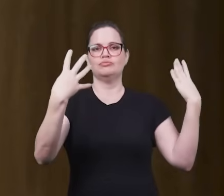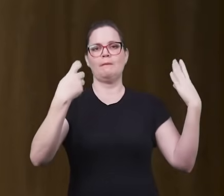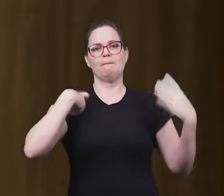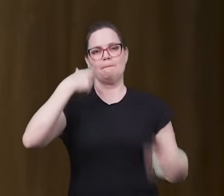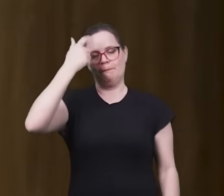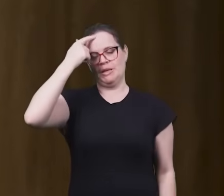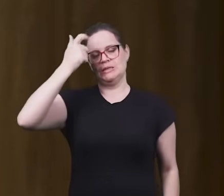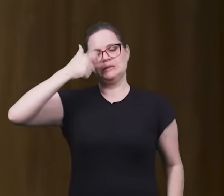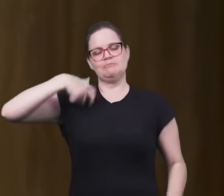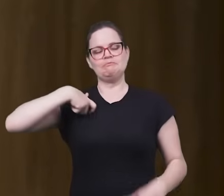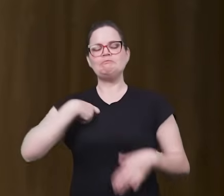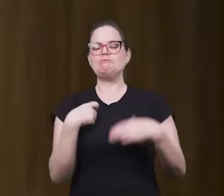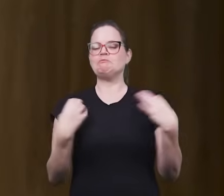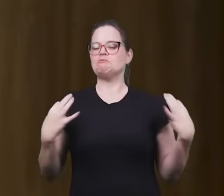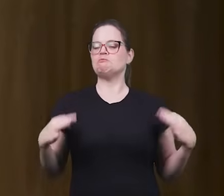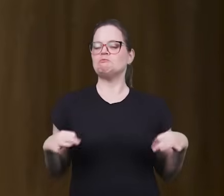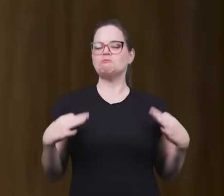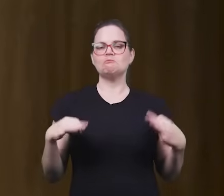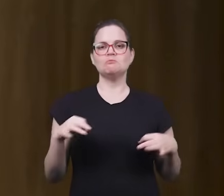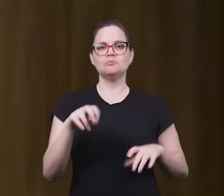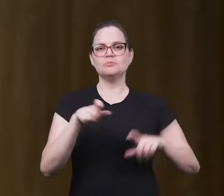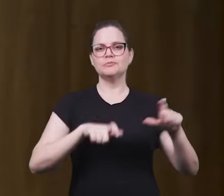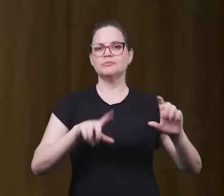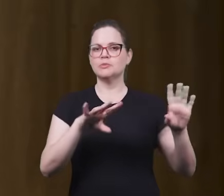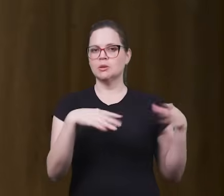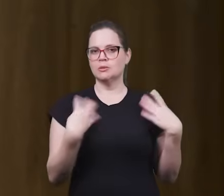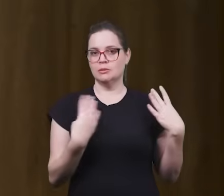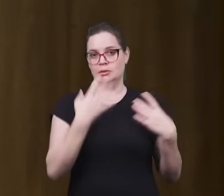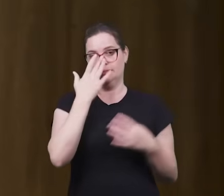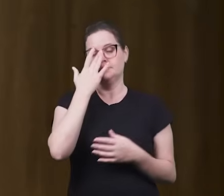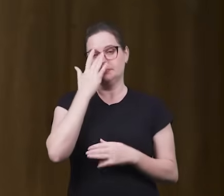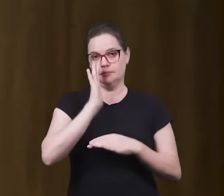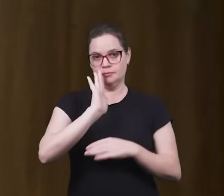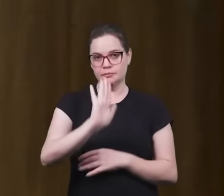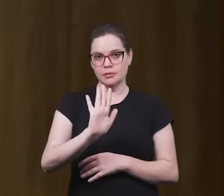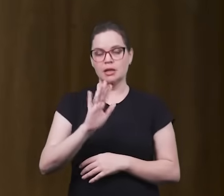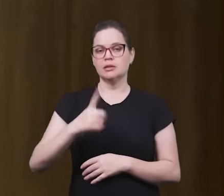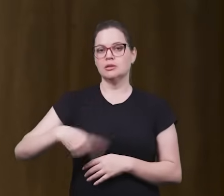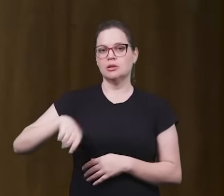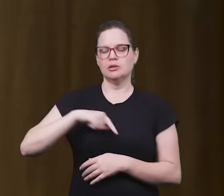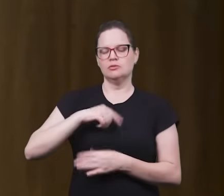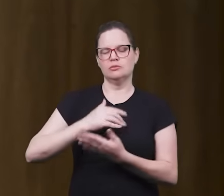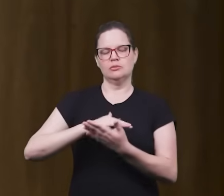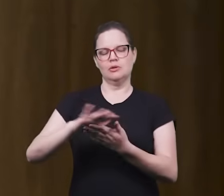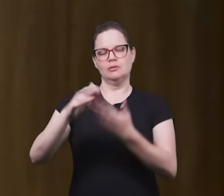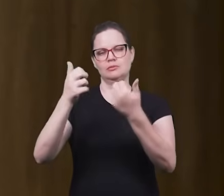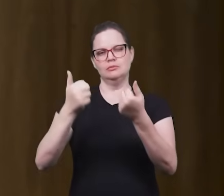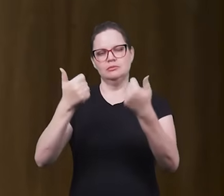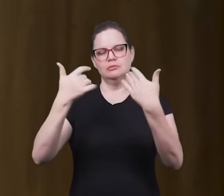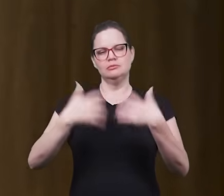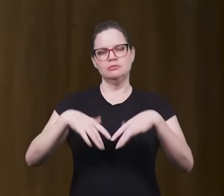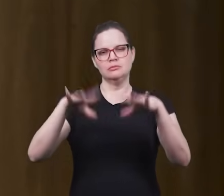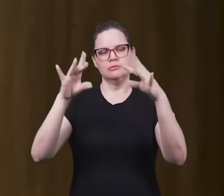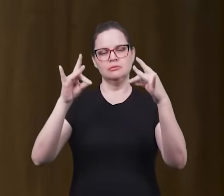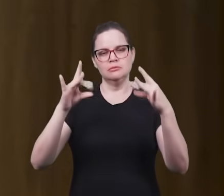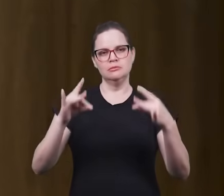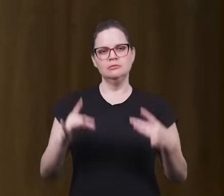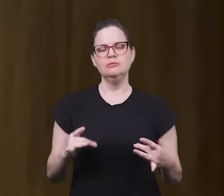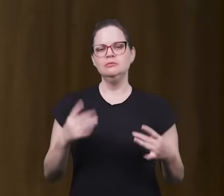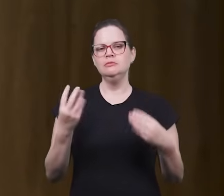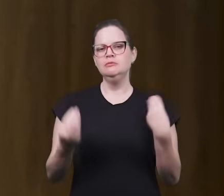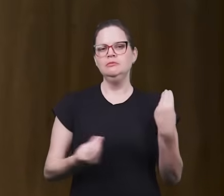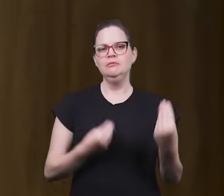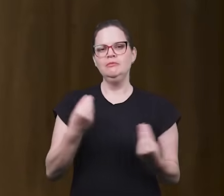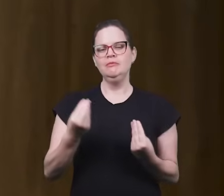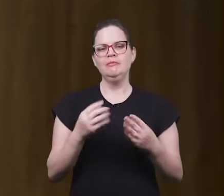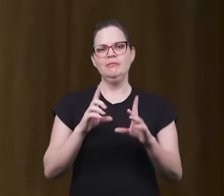pelos homens que estavam ali. Agora, nós vamos começar a detalhar isso para os irmãos, como